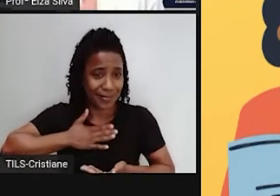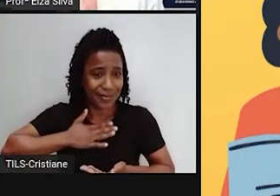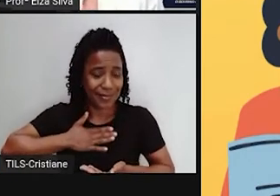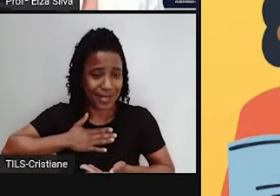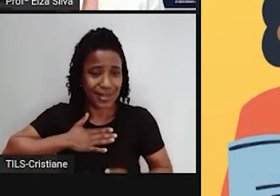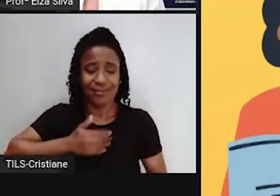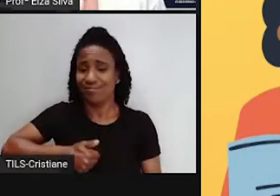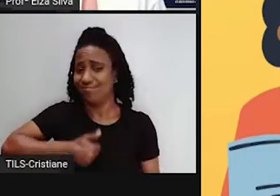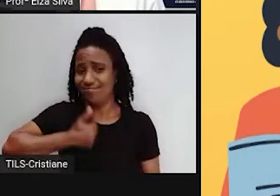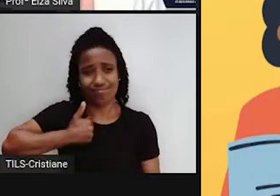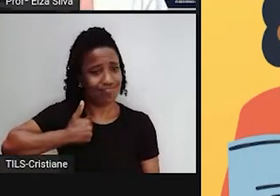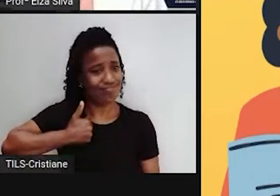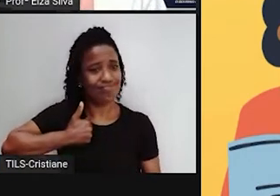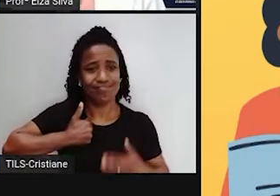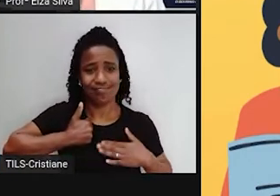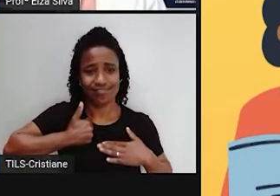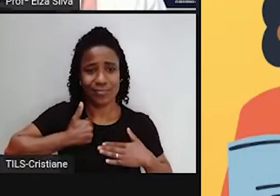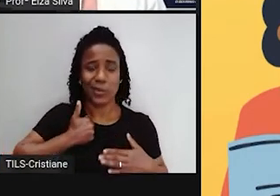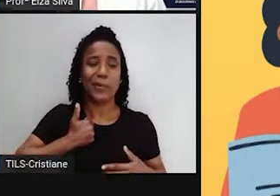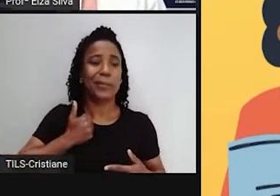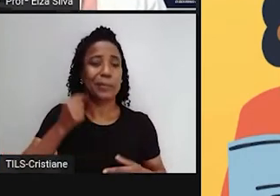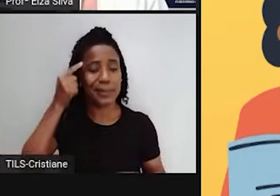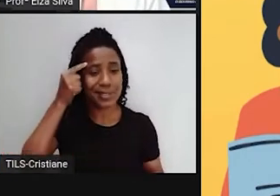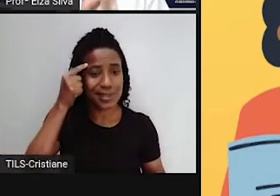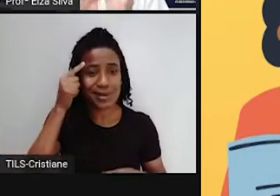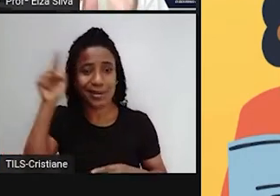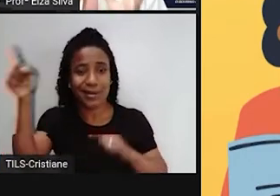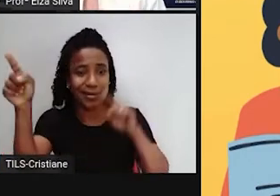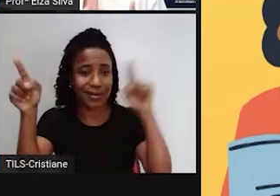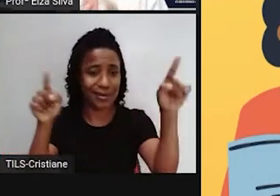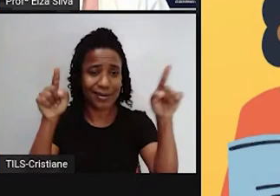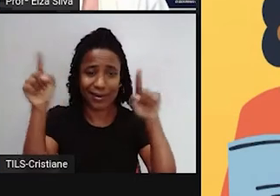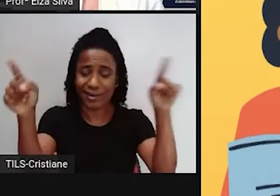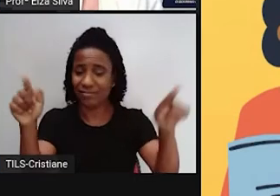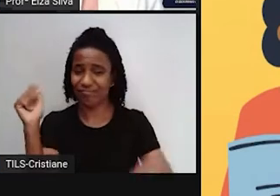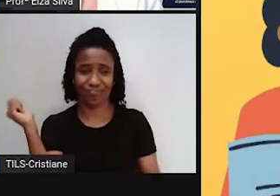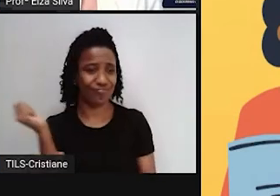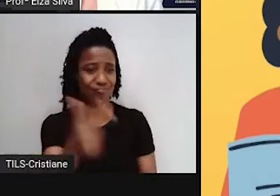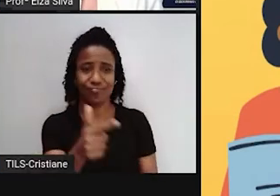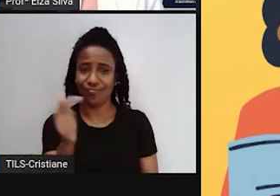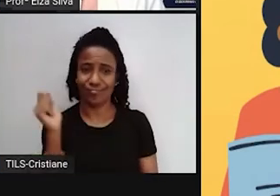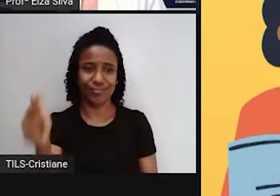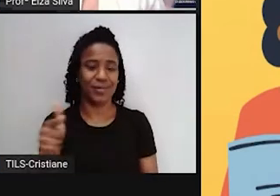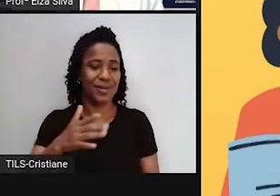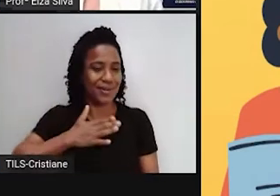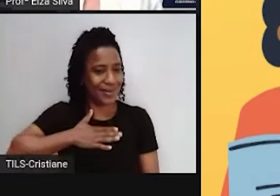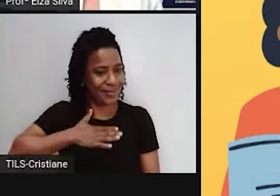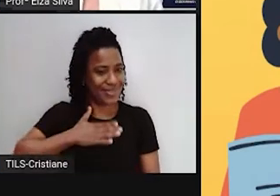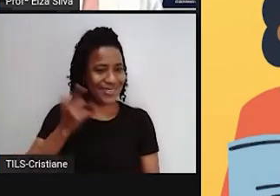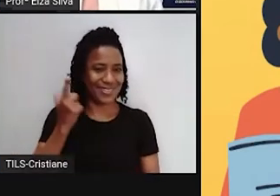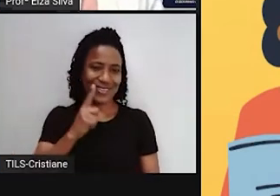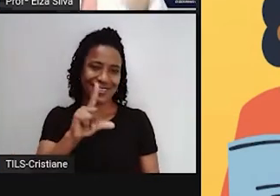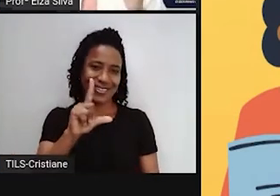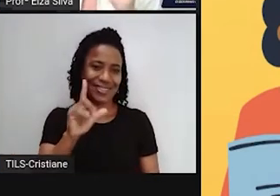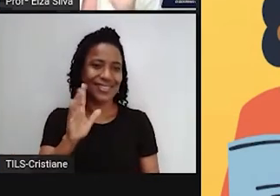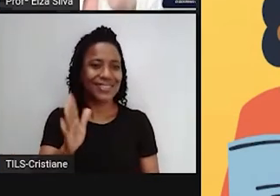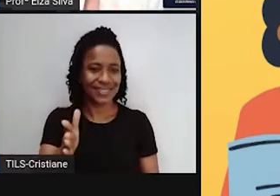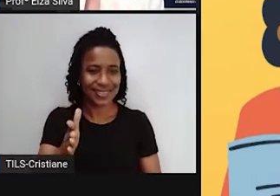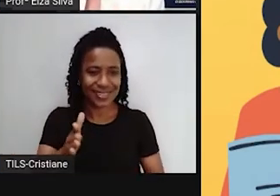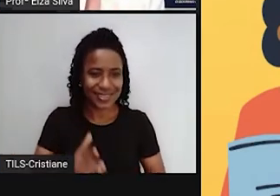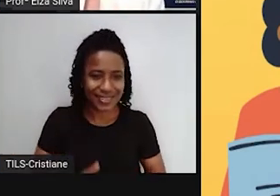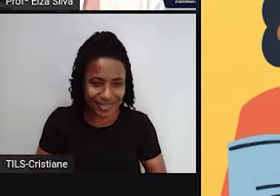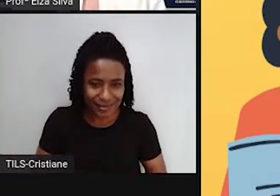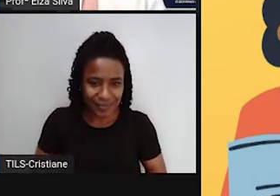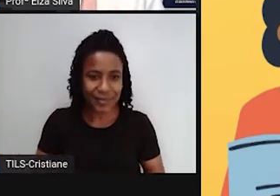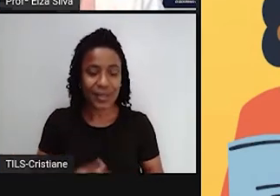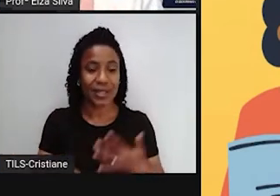precisa aprender a valorizar o que é nosso, o que nós já conquistamos. E por fim, onde há